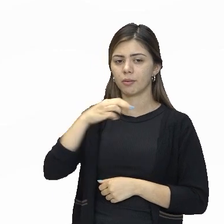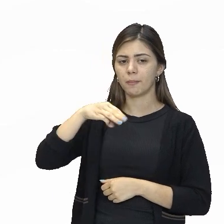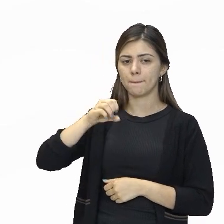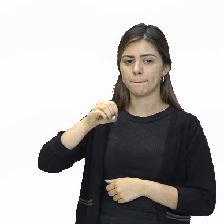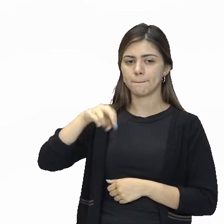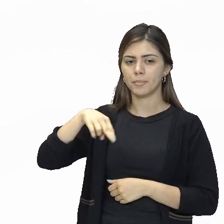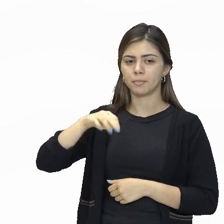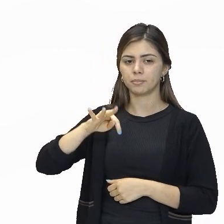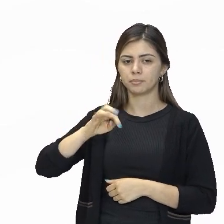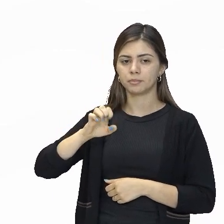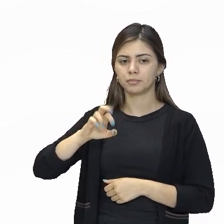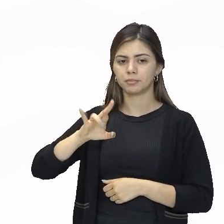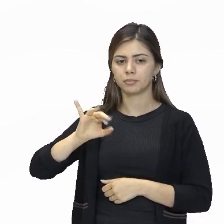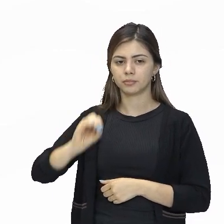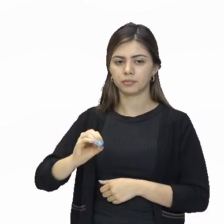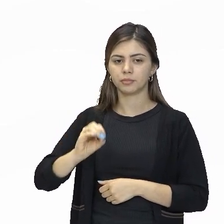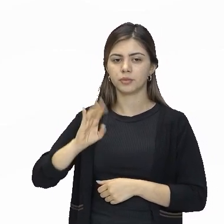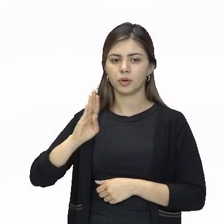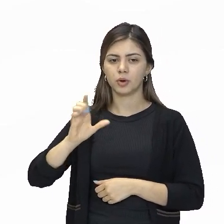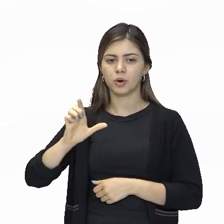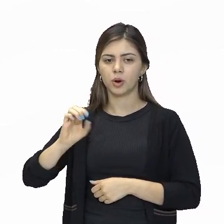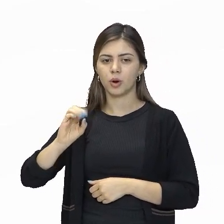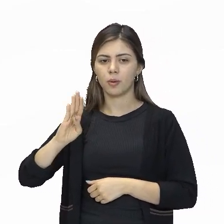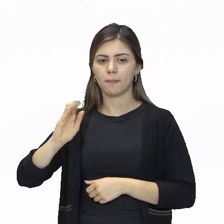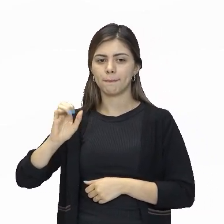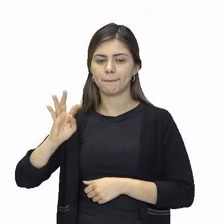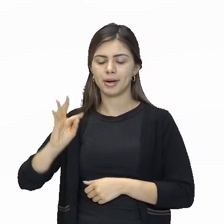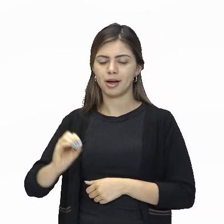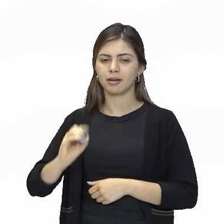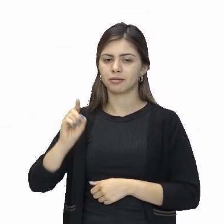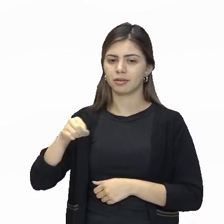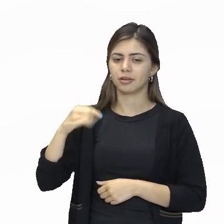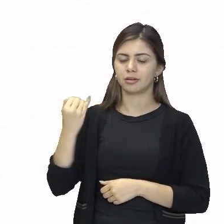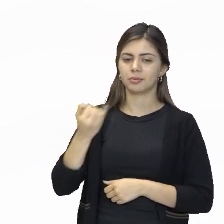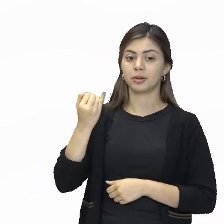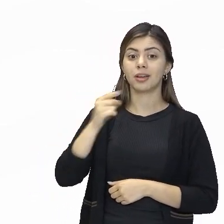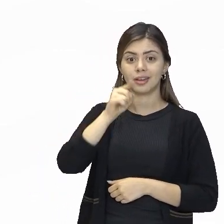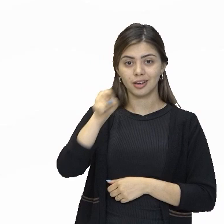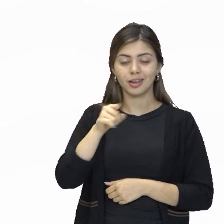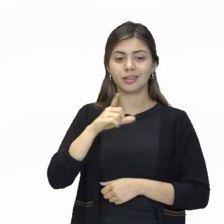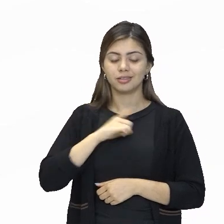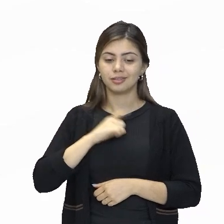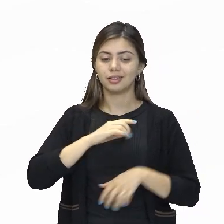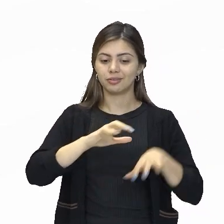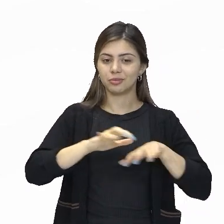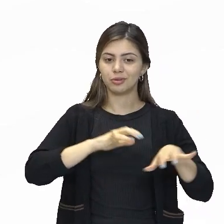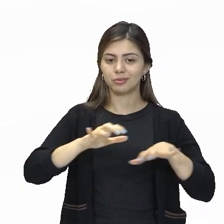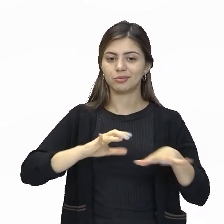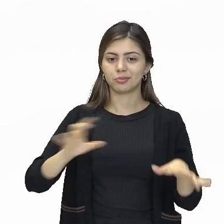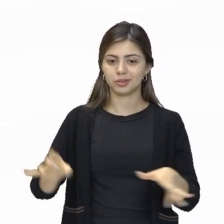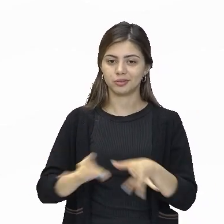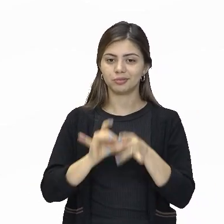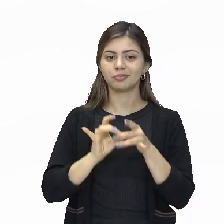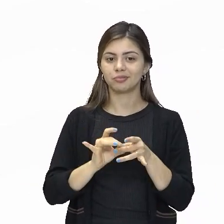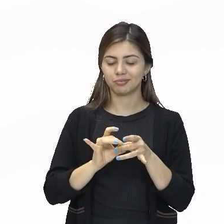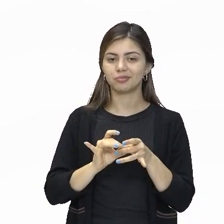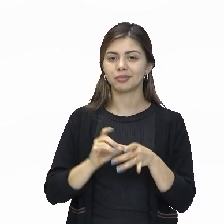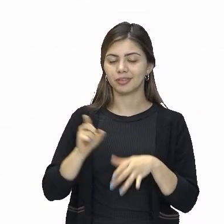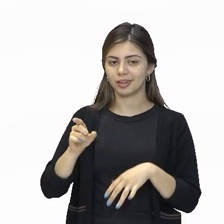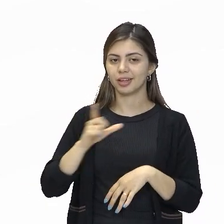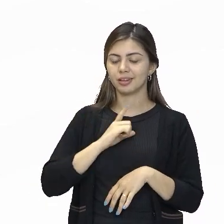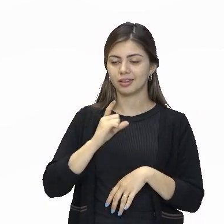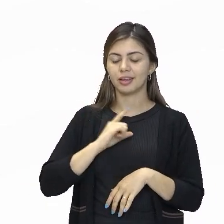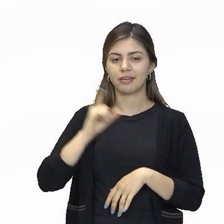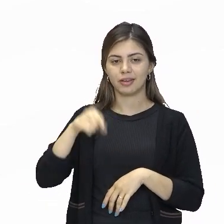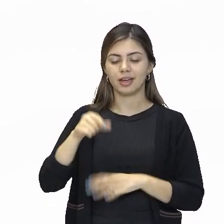eu trouxe como destaque, e tem muitas pessoas que nem lembram que Monteiro Lobato fez parte desse movimento, mas sim, viu? Monteiro Lobato é um